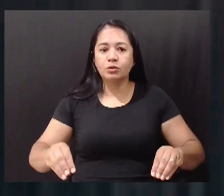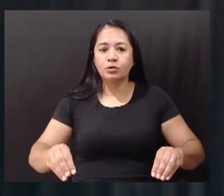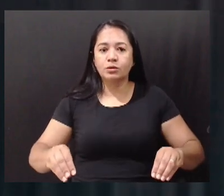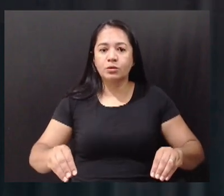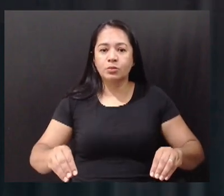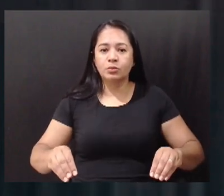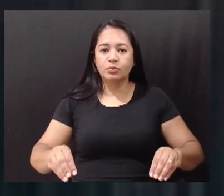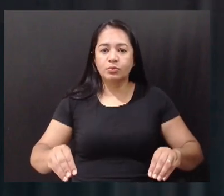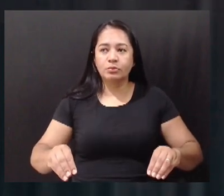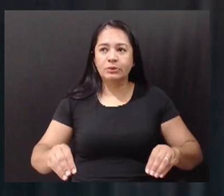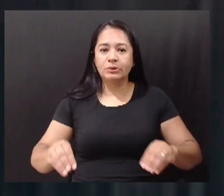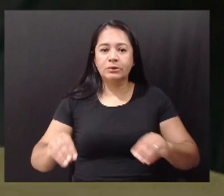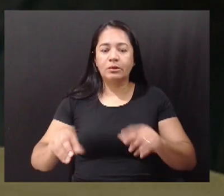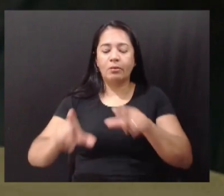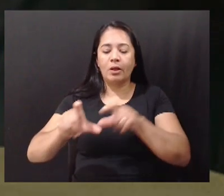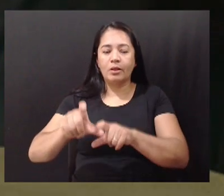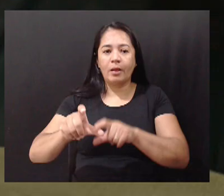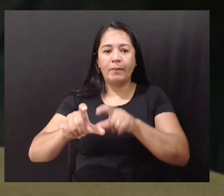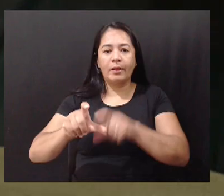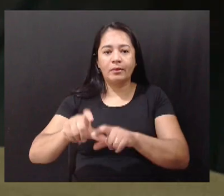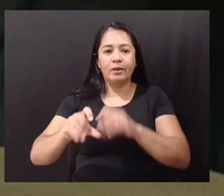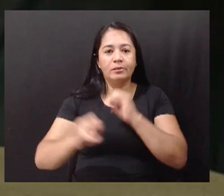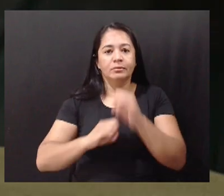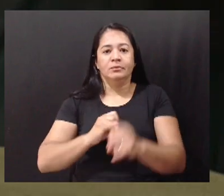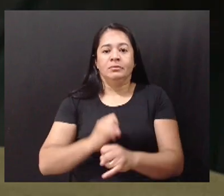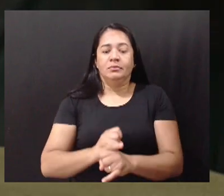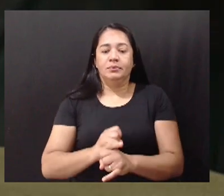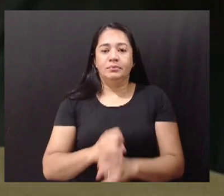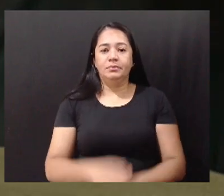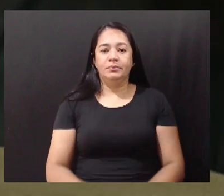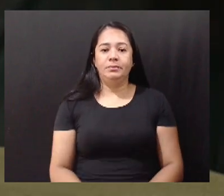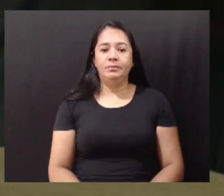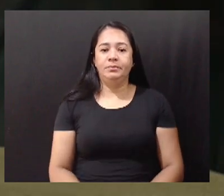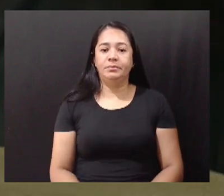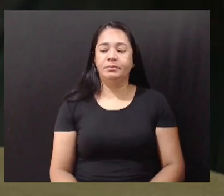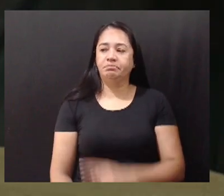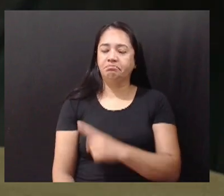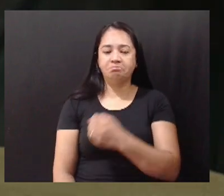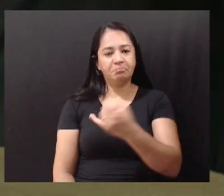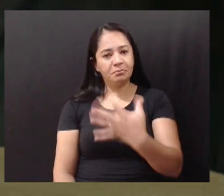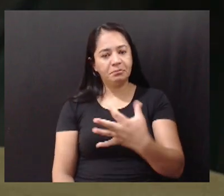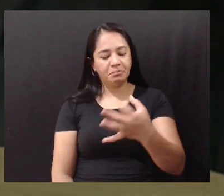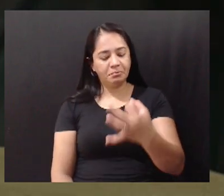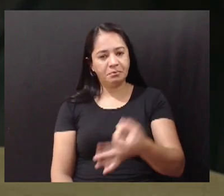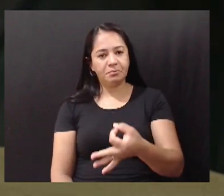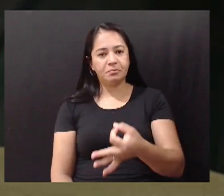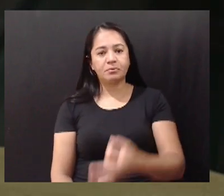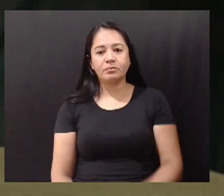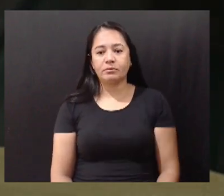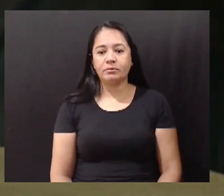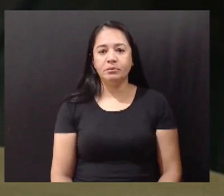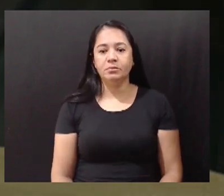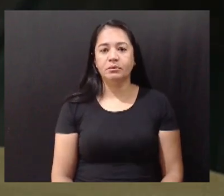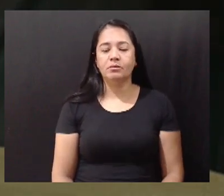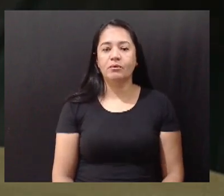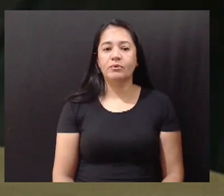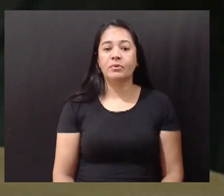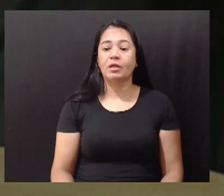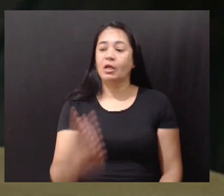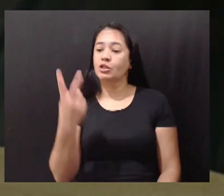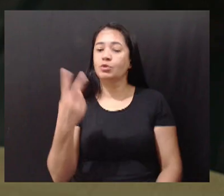dependência digital. Olha só, muito bem explicado, né, pelas nossas duas convidadas profissionais. A gente fala